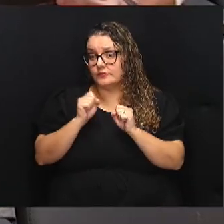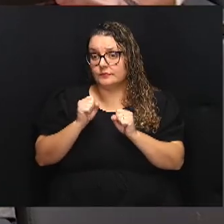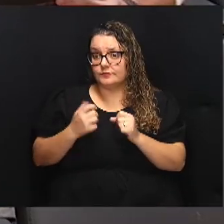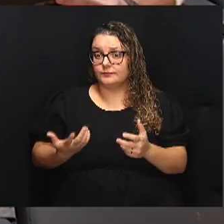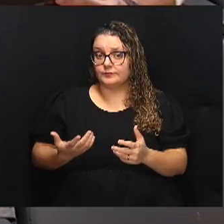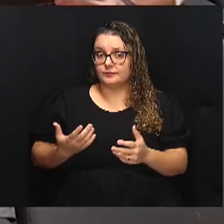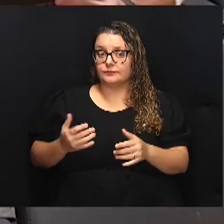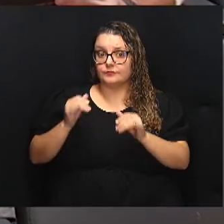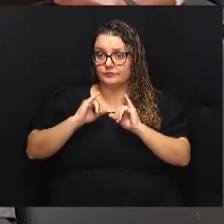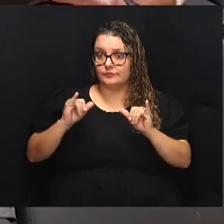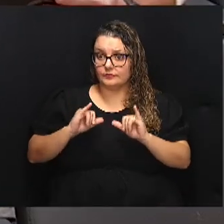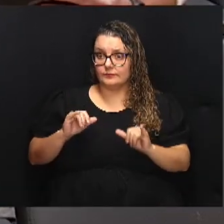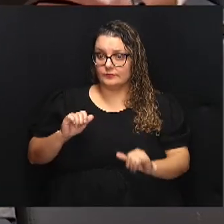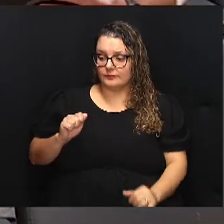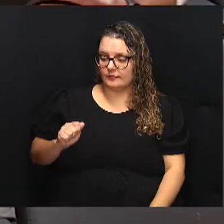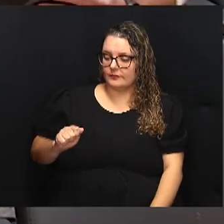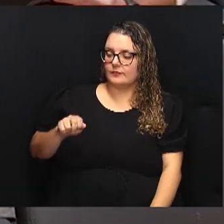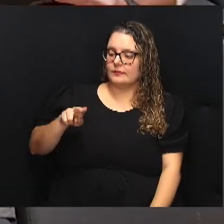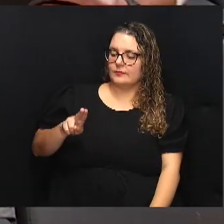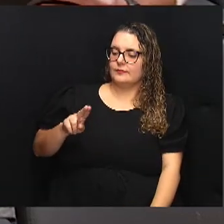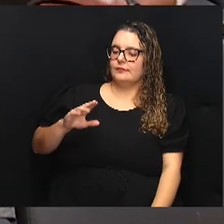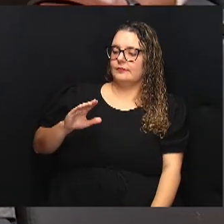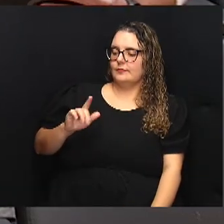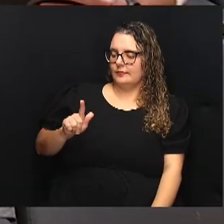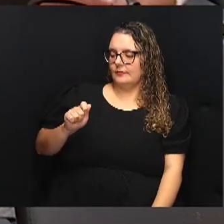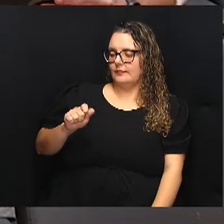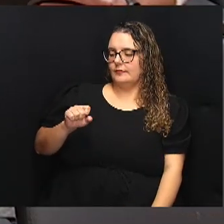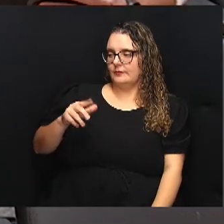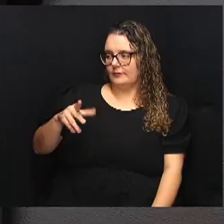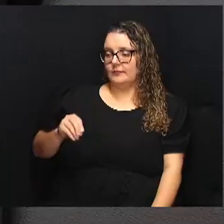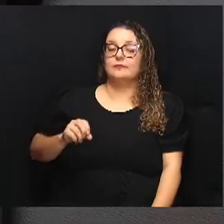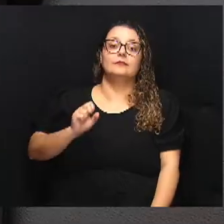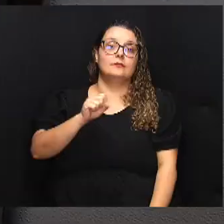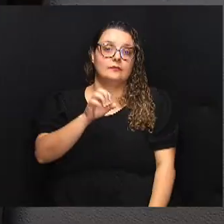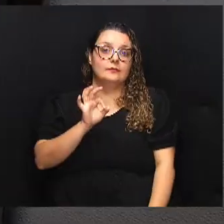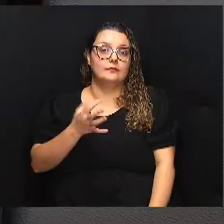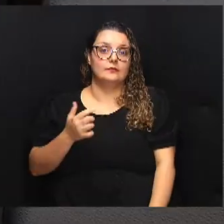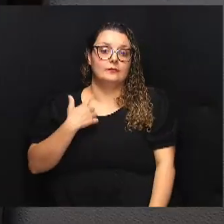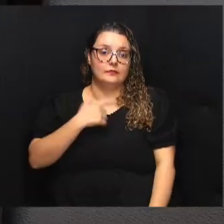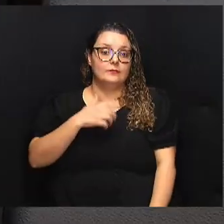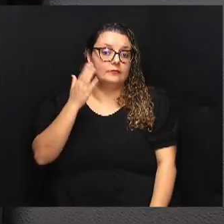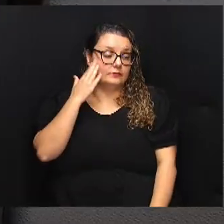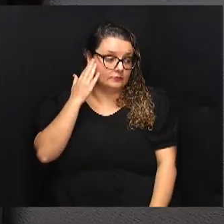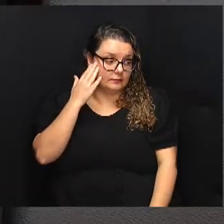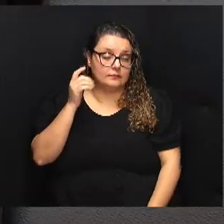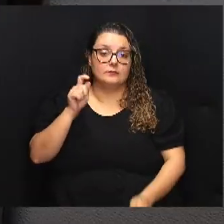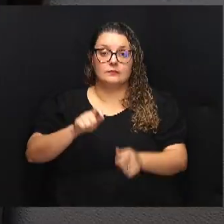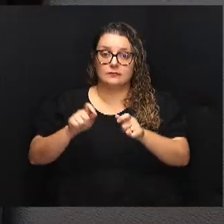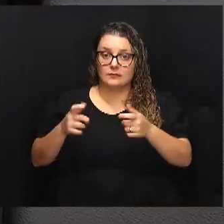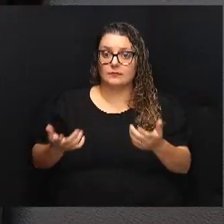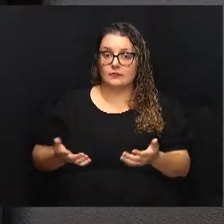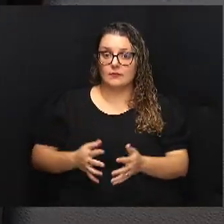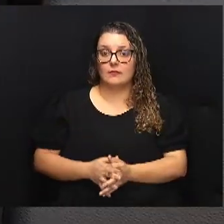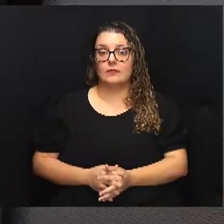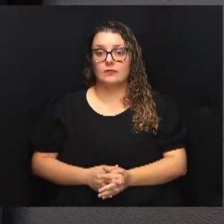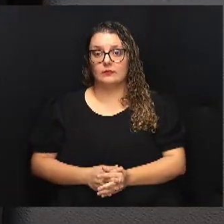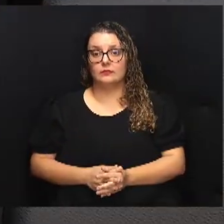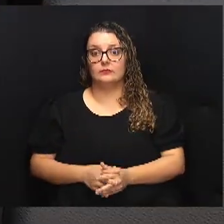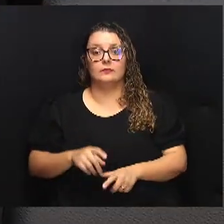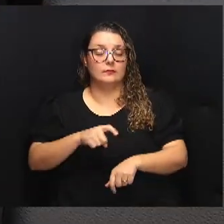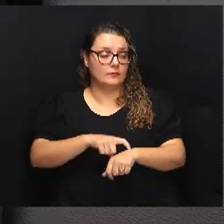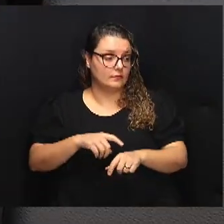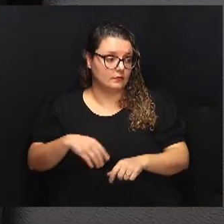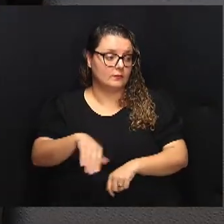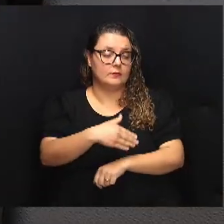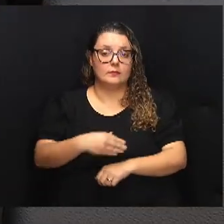da campanha Ao Agasalho. Isso. A gente sabe que tem pessoas que estão em situação de rua, que